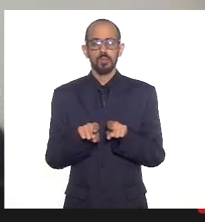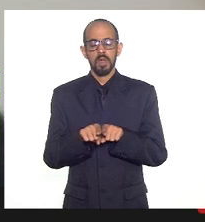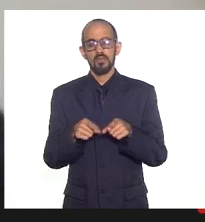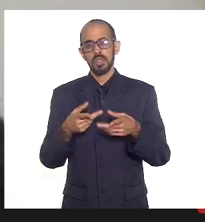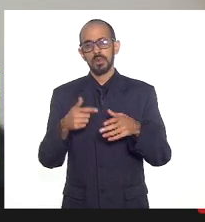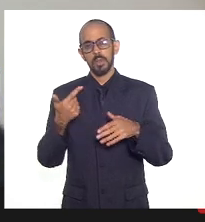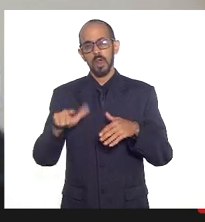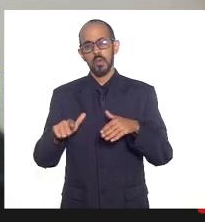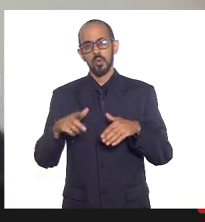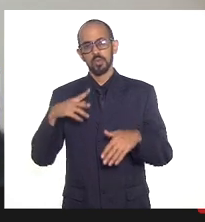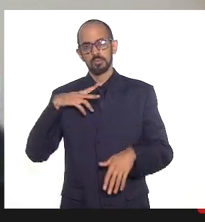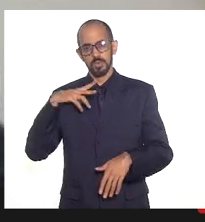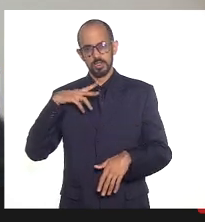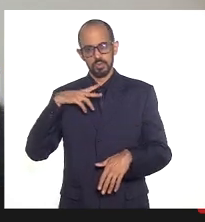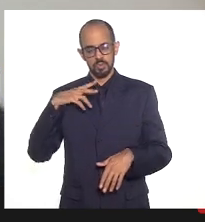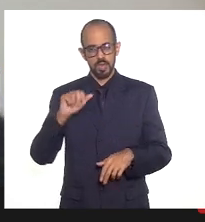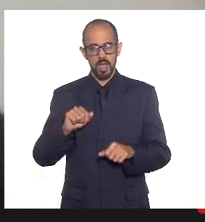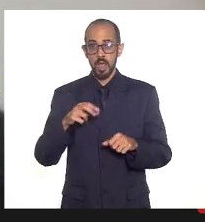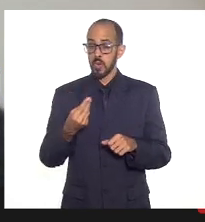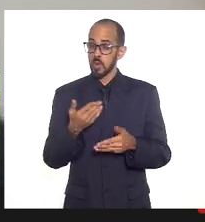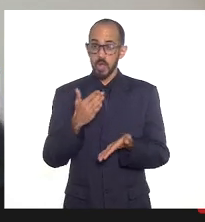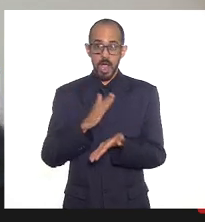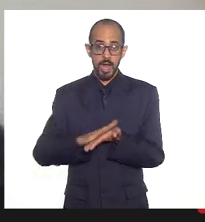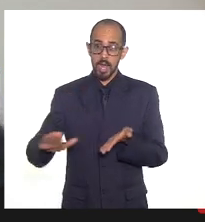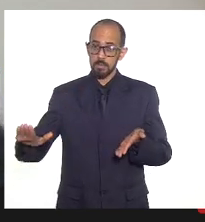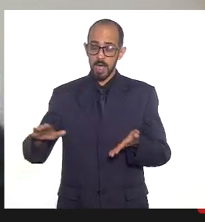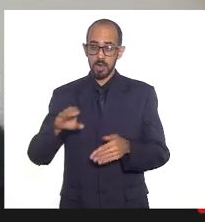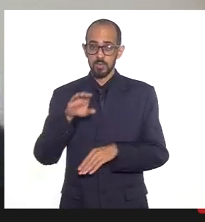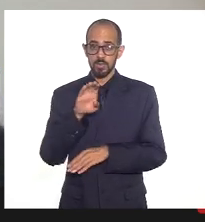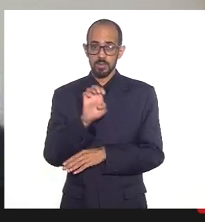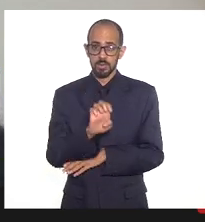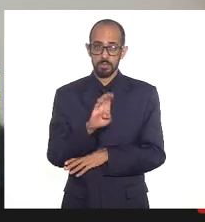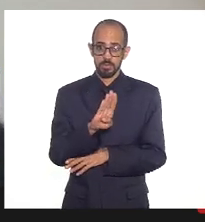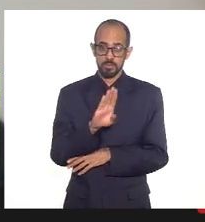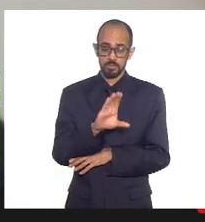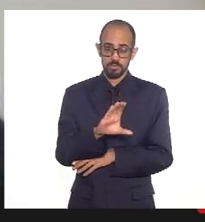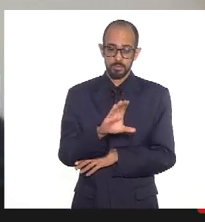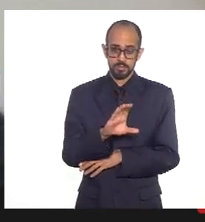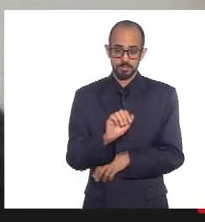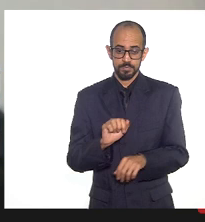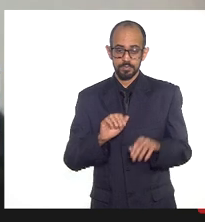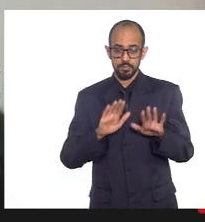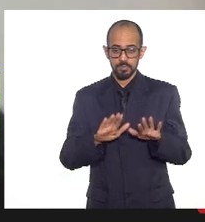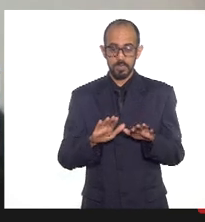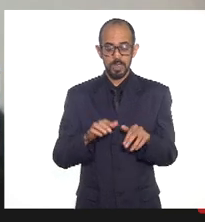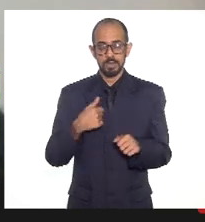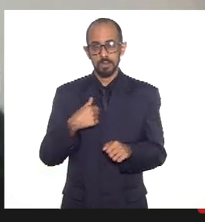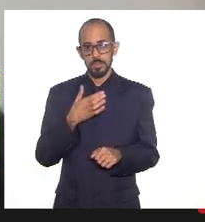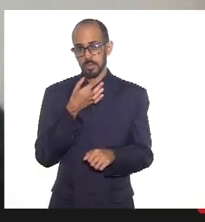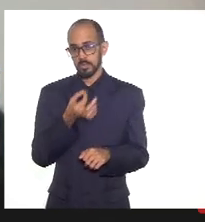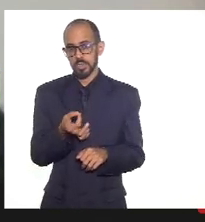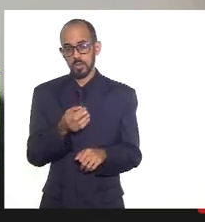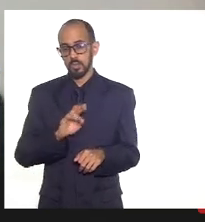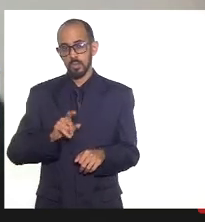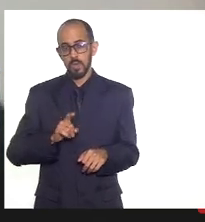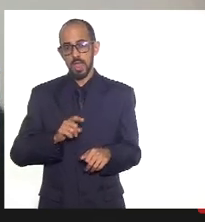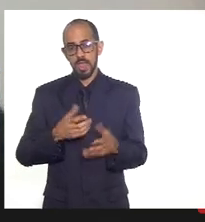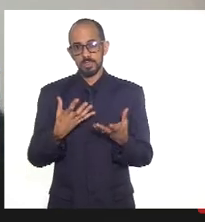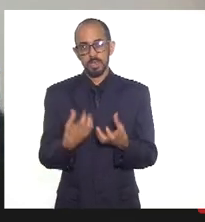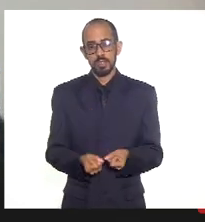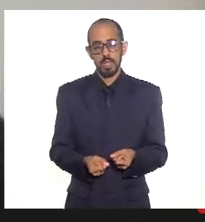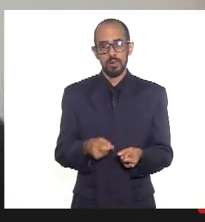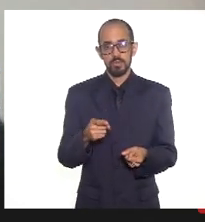Já chegaram a falar até em acabar de vez com a EBC, e eu imagino, eu penso que é inconcebível você pensar em acabar